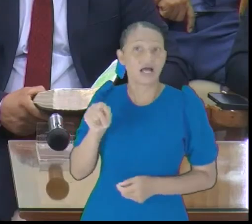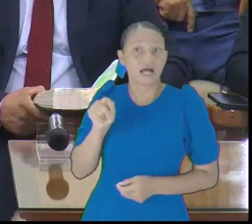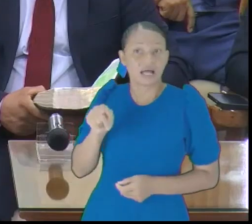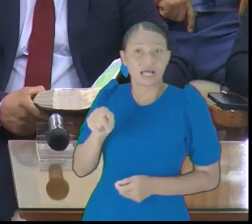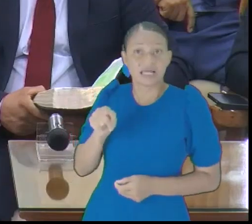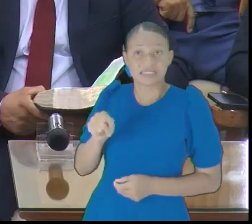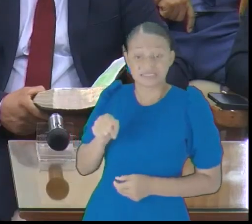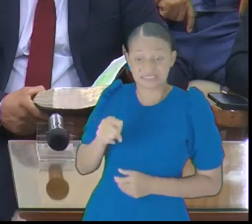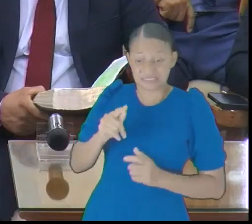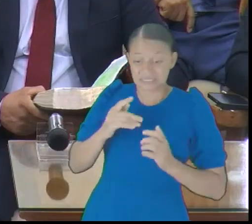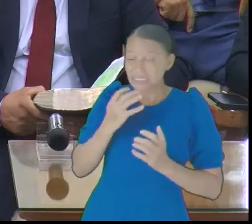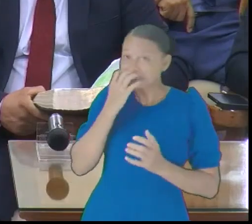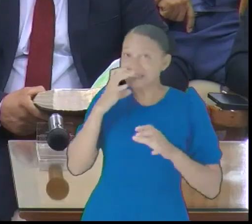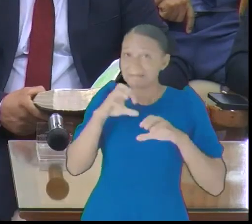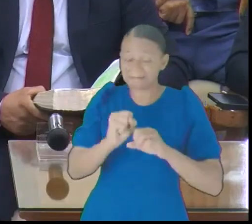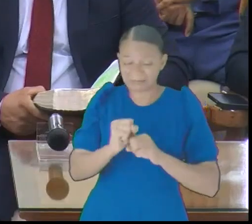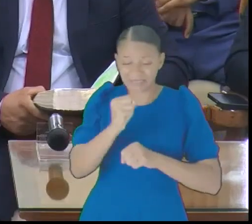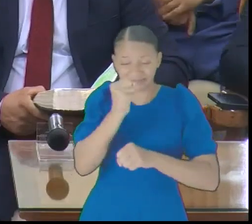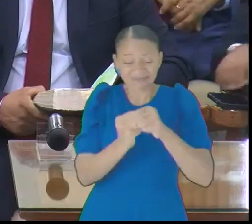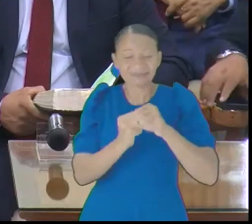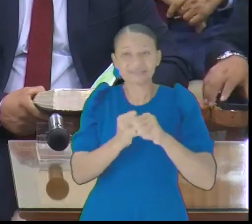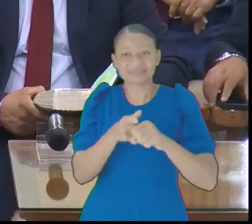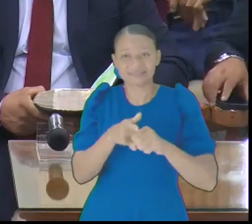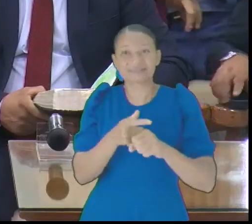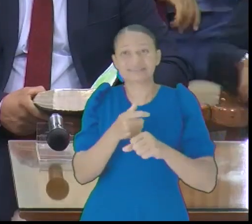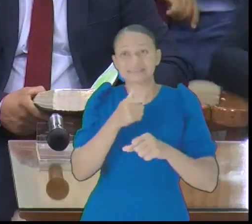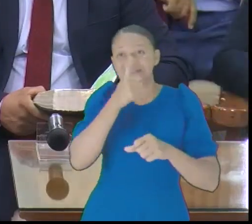Aquelas partes, aquele sacrifício,